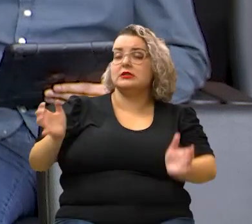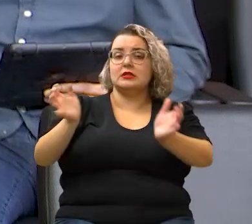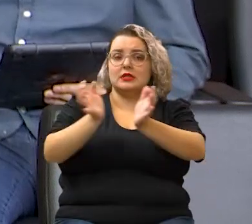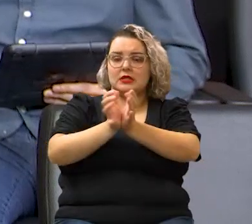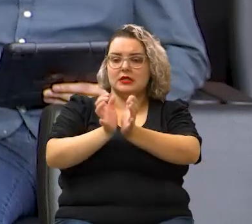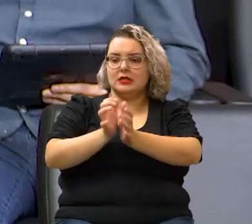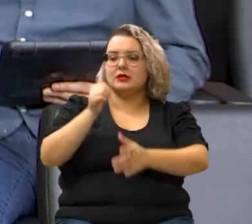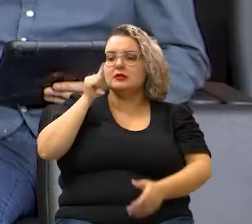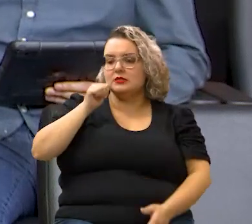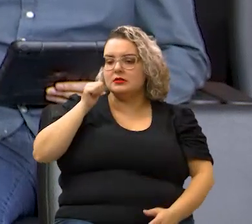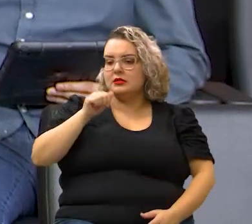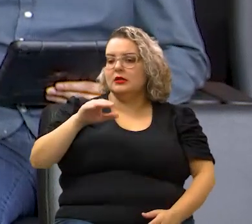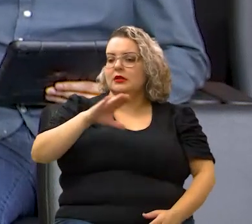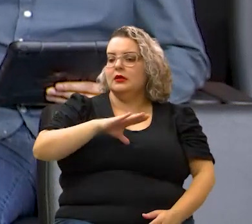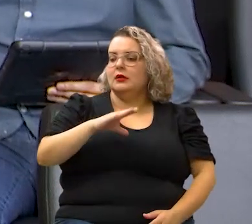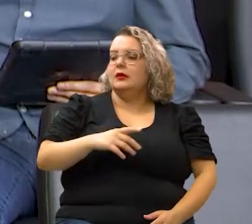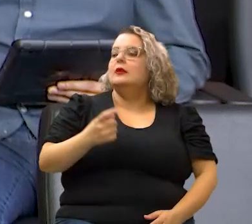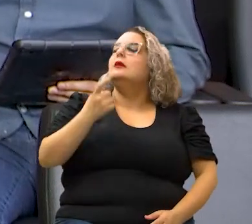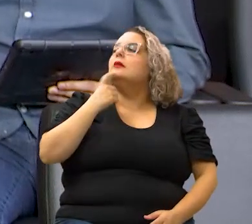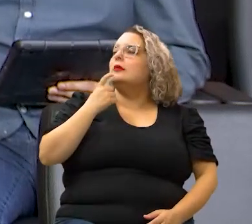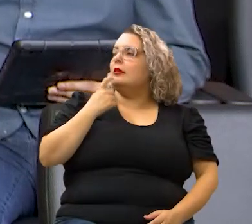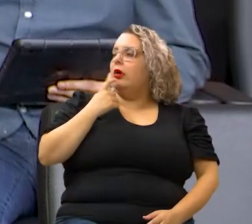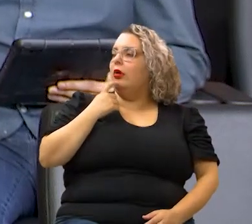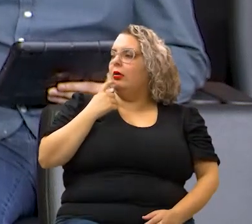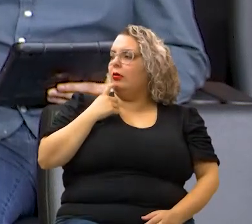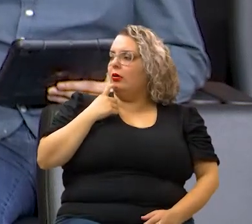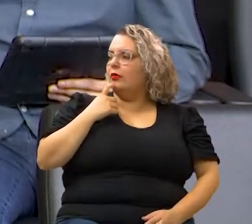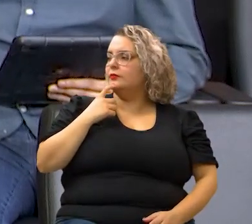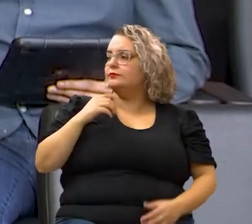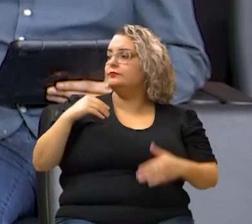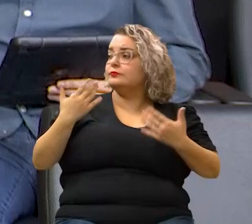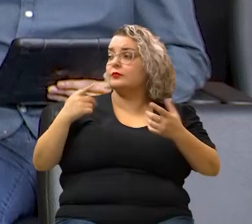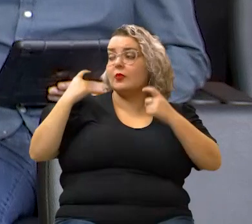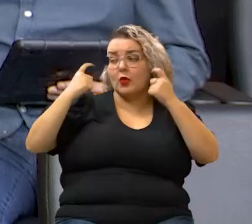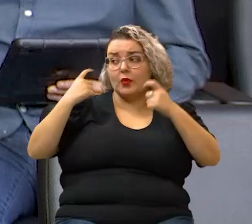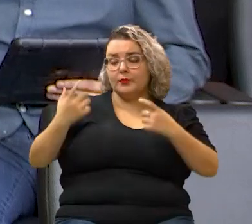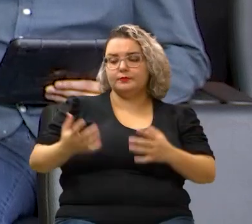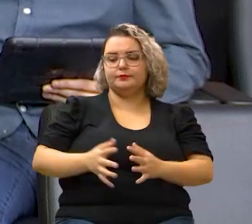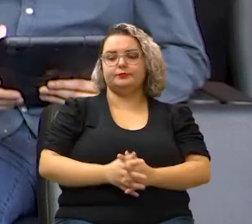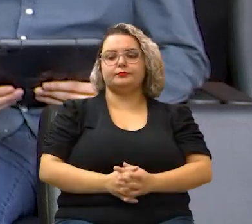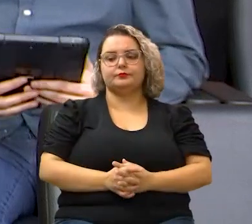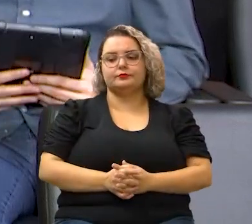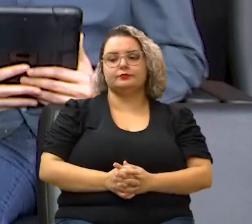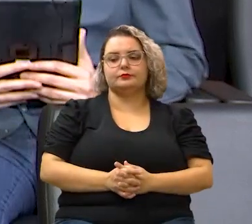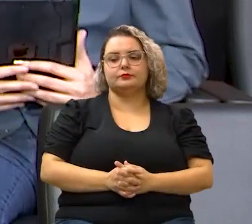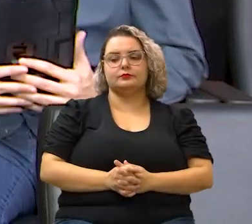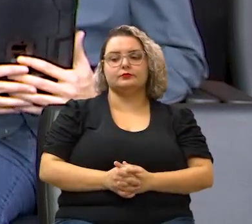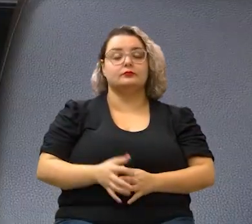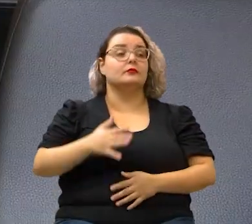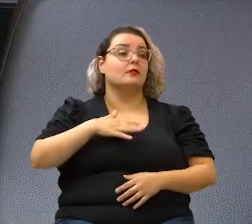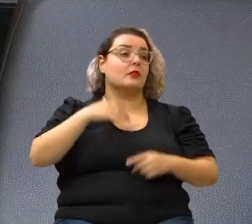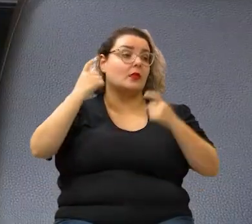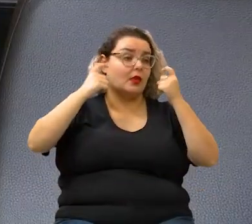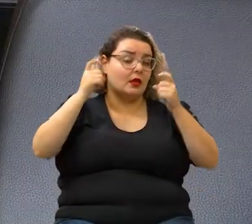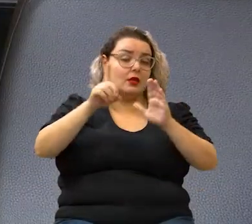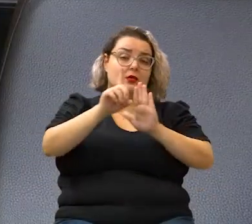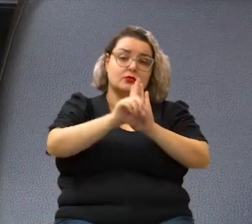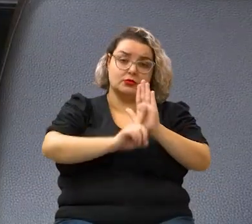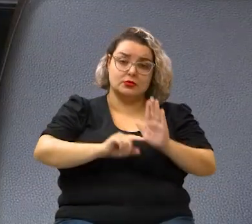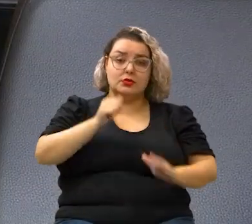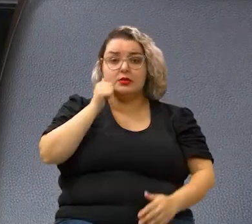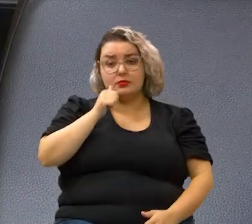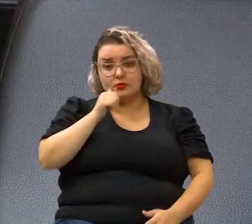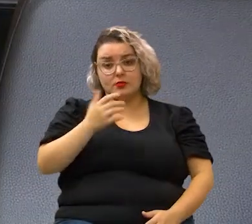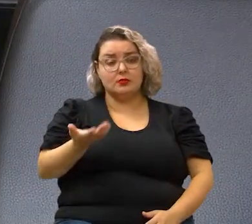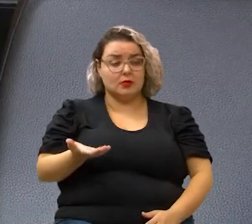em equipes femininas aqui na cidade de Campinas. Qual que é a sua preocupação? Minha preocupação é o